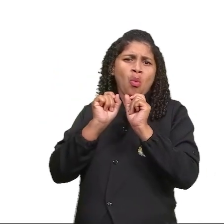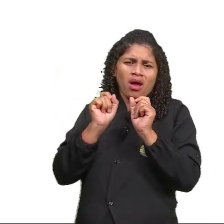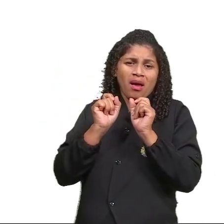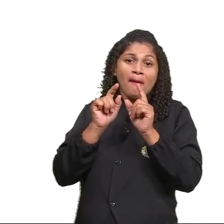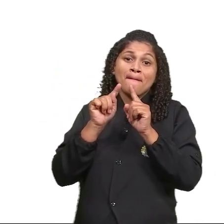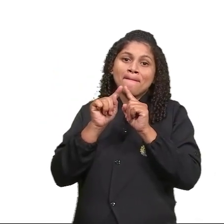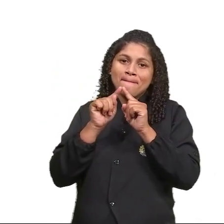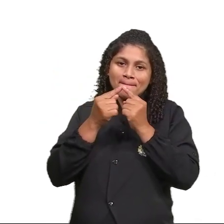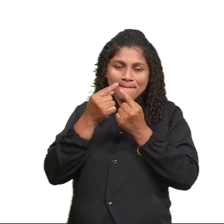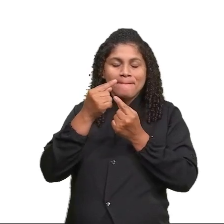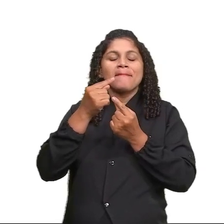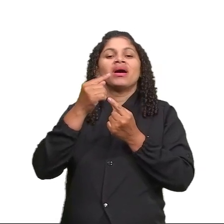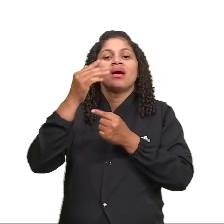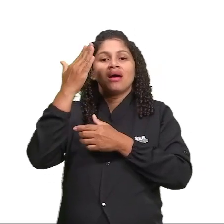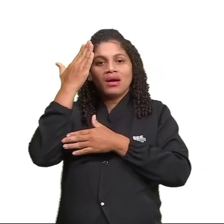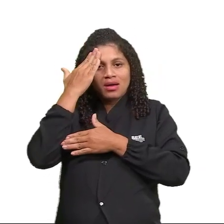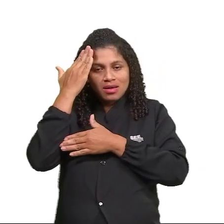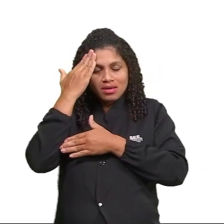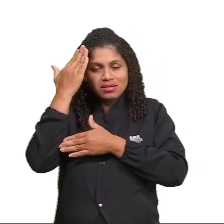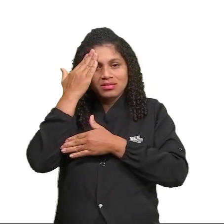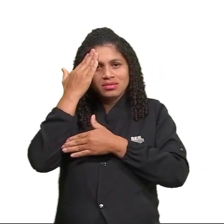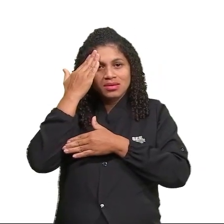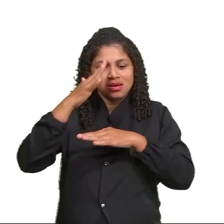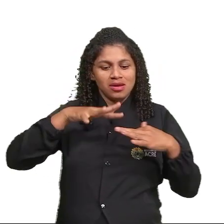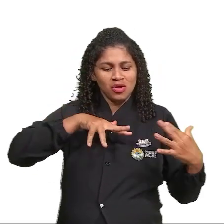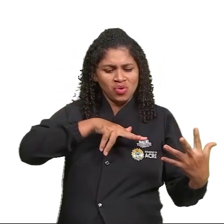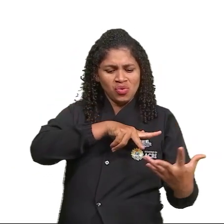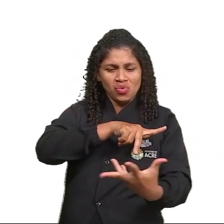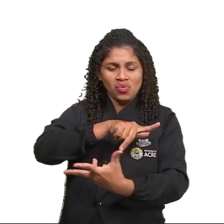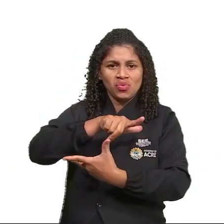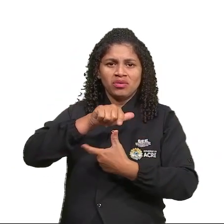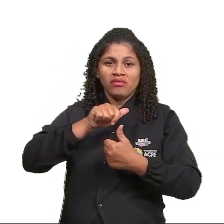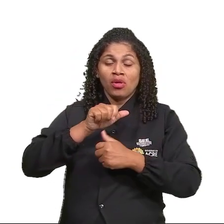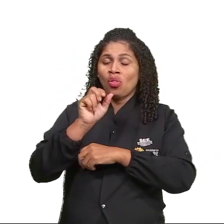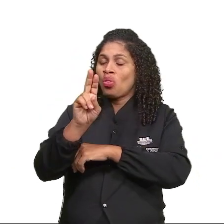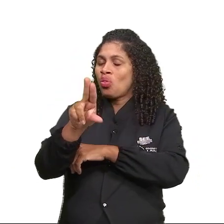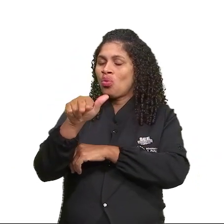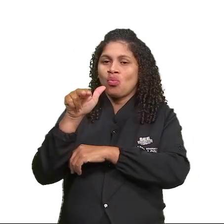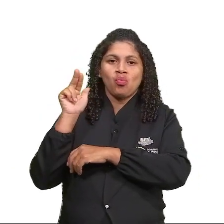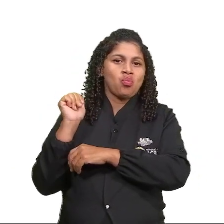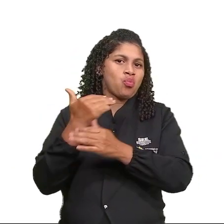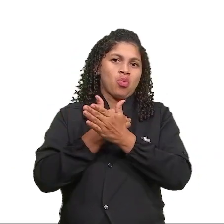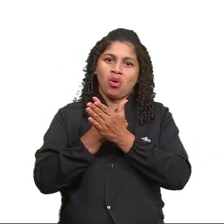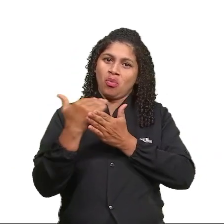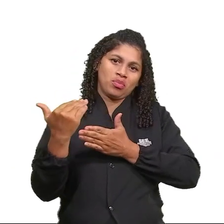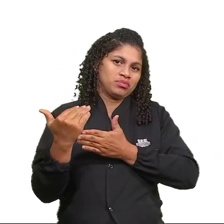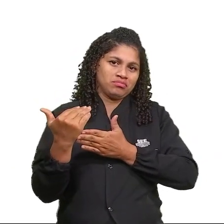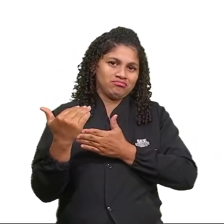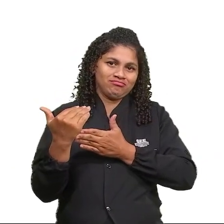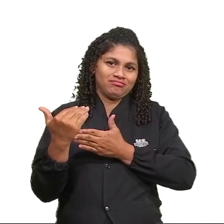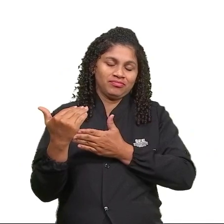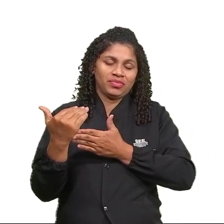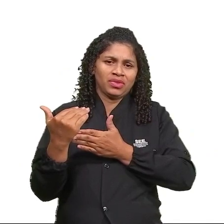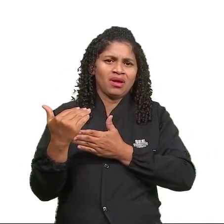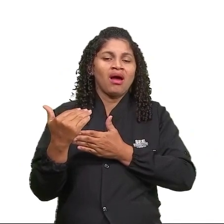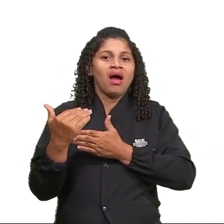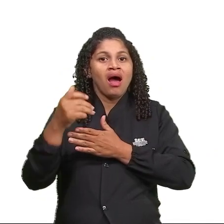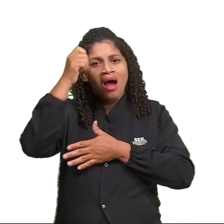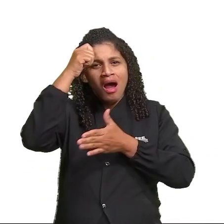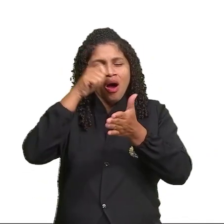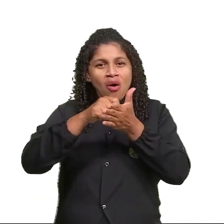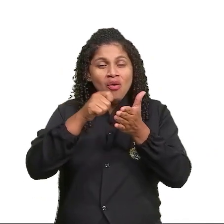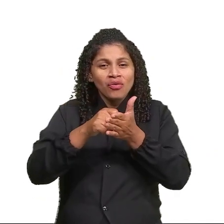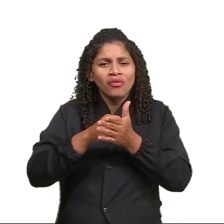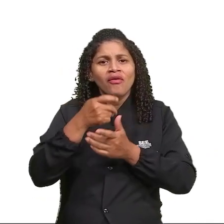universo jamais começou. Então, o que ela fala aqui? Ela fala que o universo não tem início, porque antes